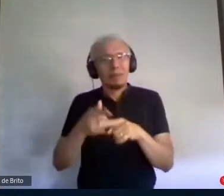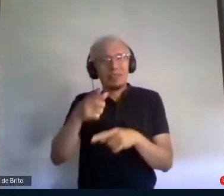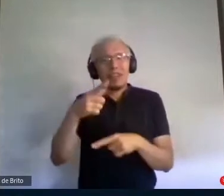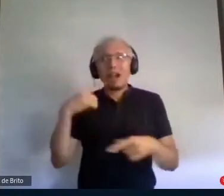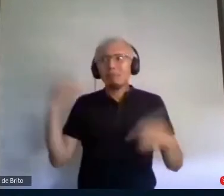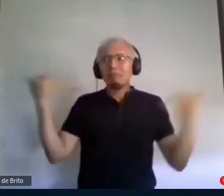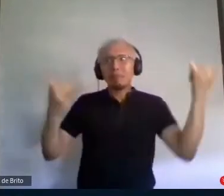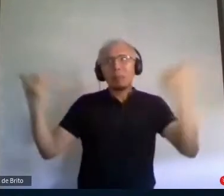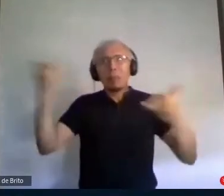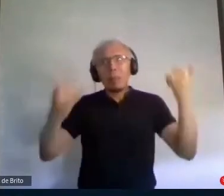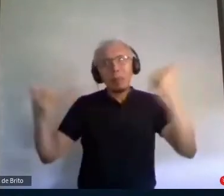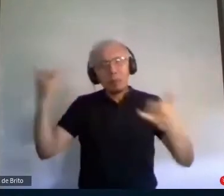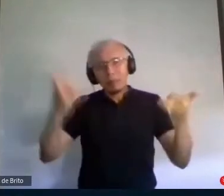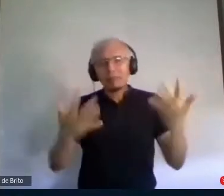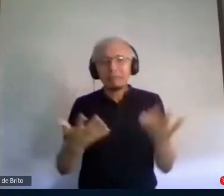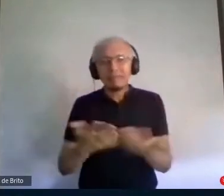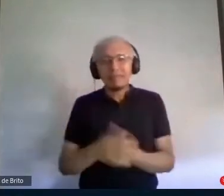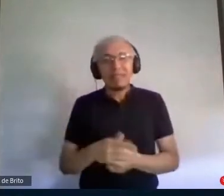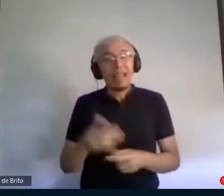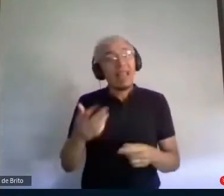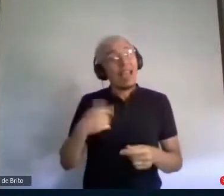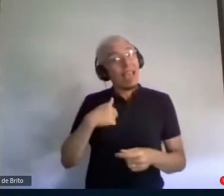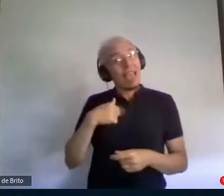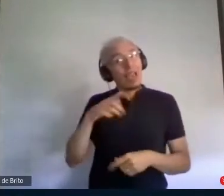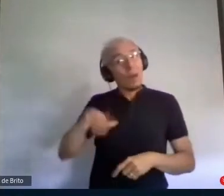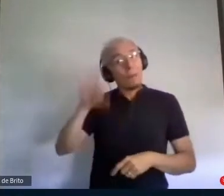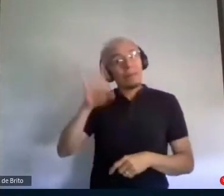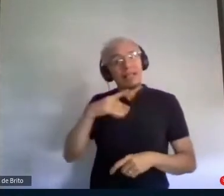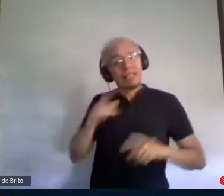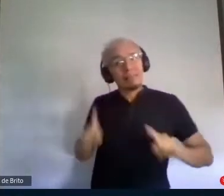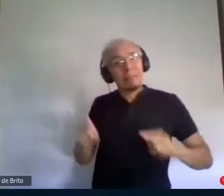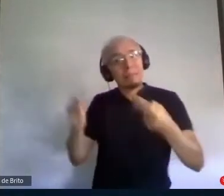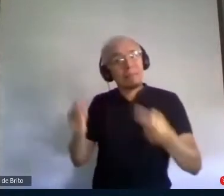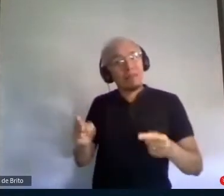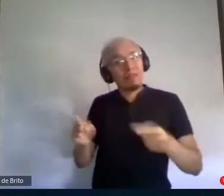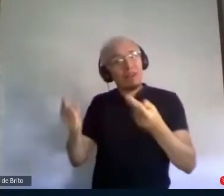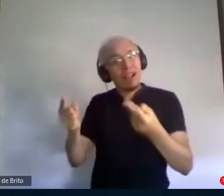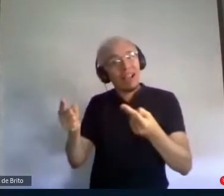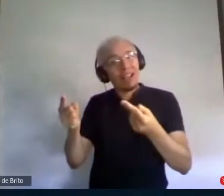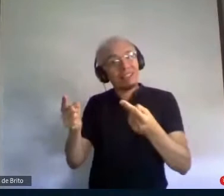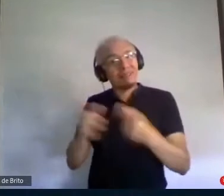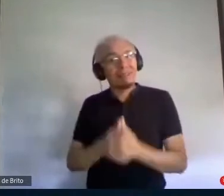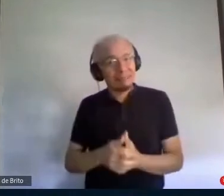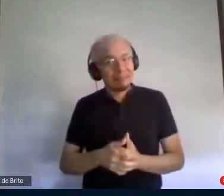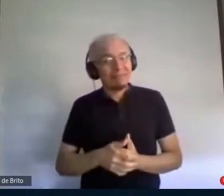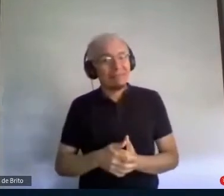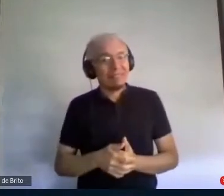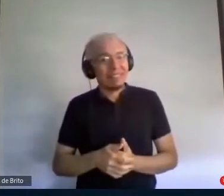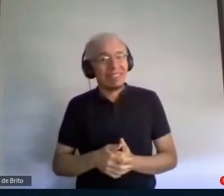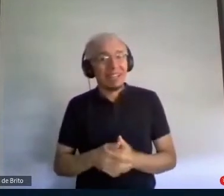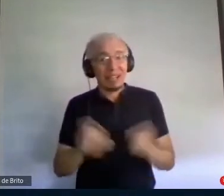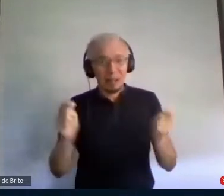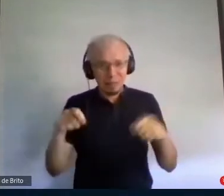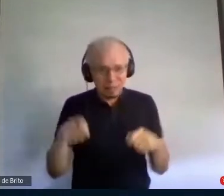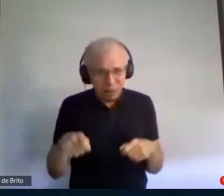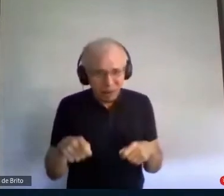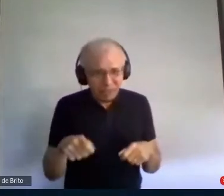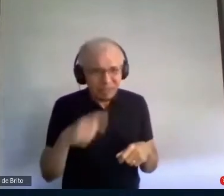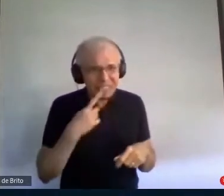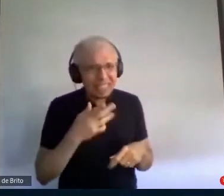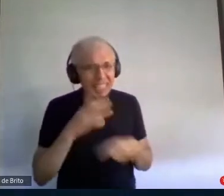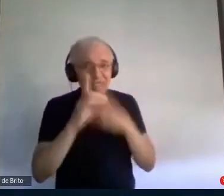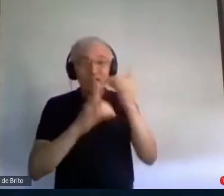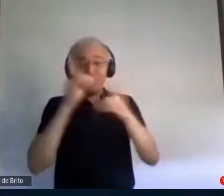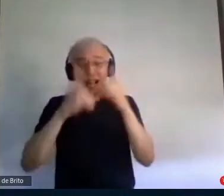aqui. Eu vou muito mais te provocar, Lira, do que... Eu até queria ver se a gente pode fazer mais um